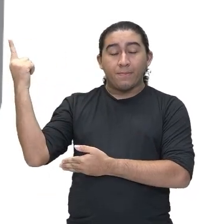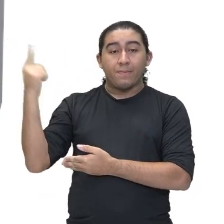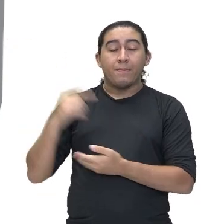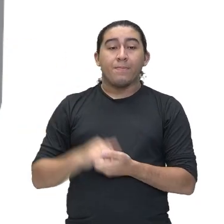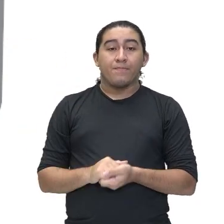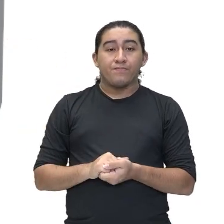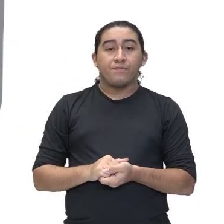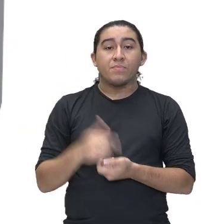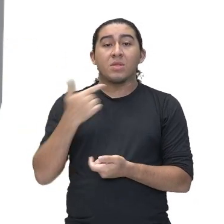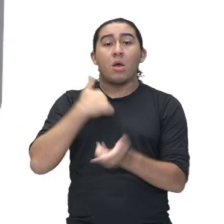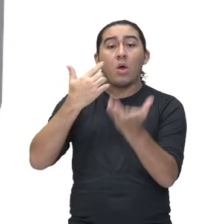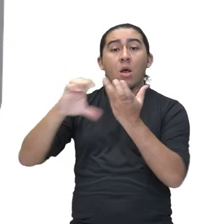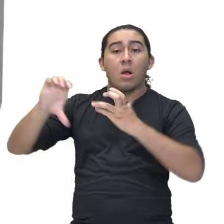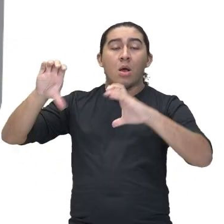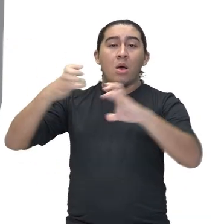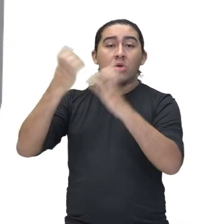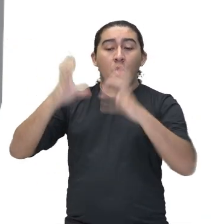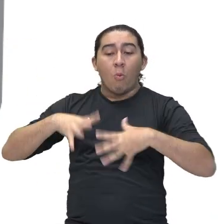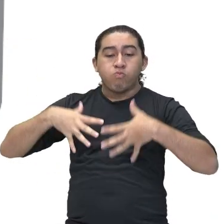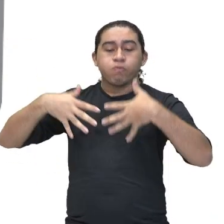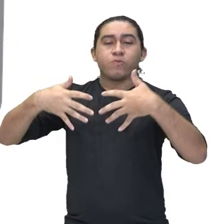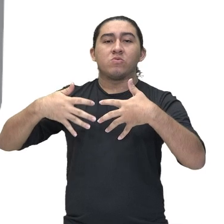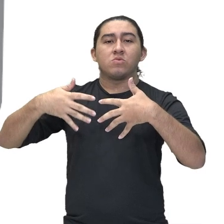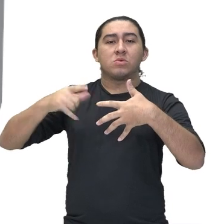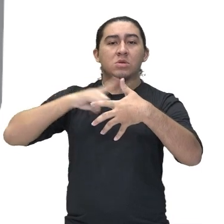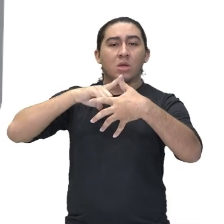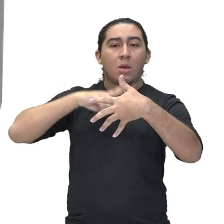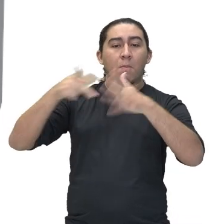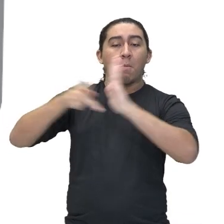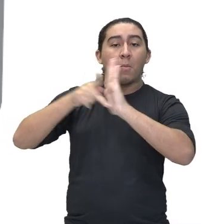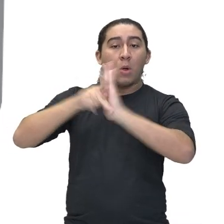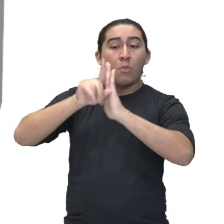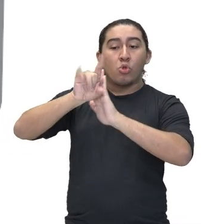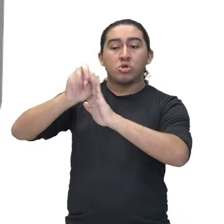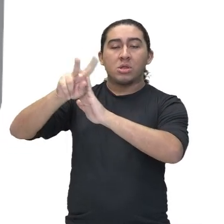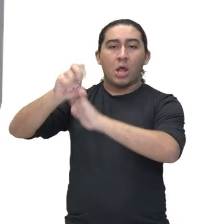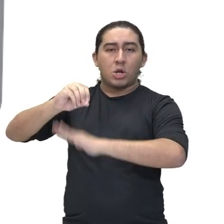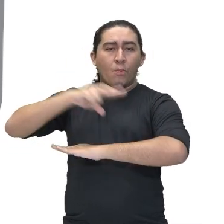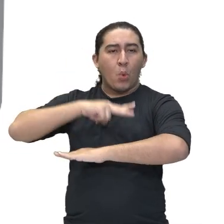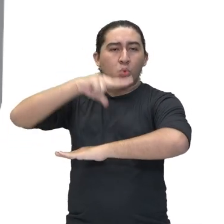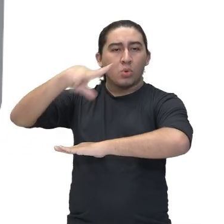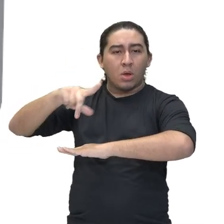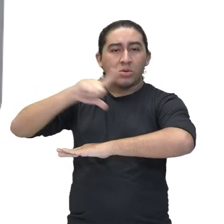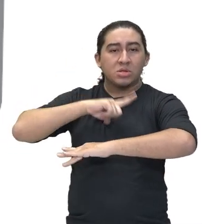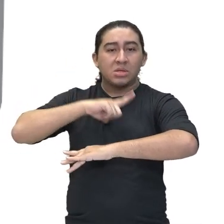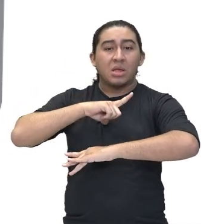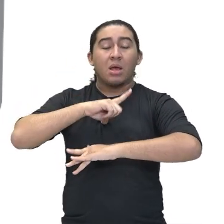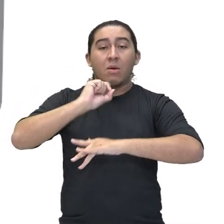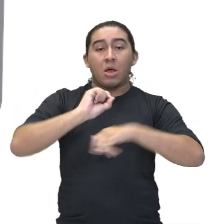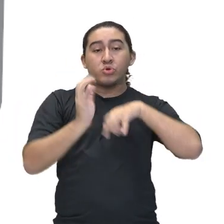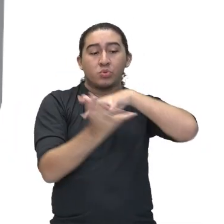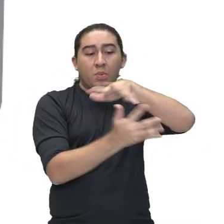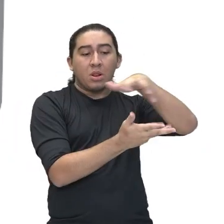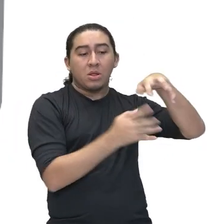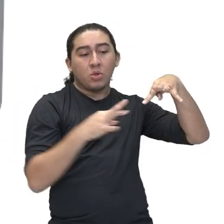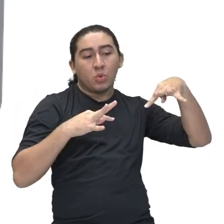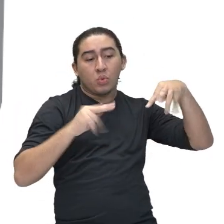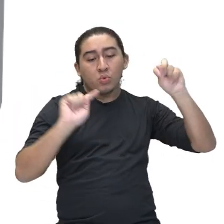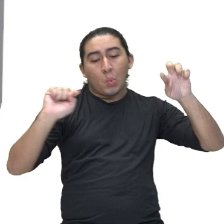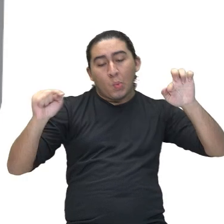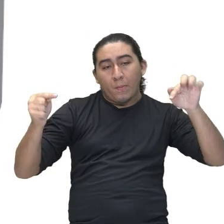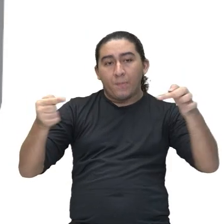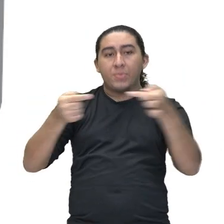eu canto o peito ilustre lusitano, a quem Netuno e Marte obedeceram.